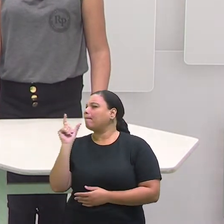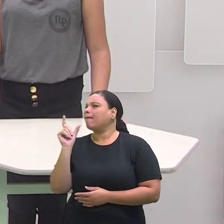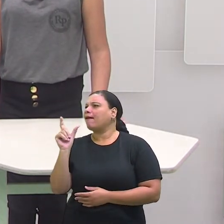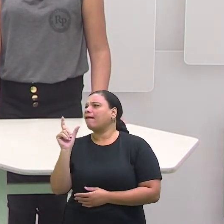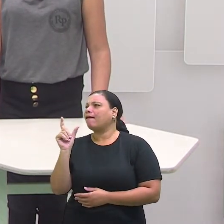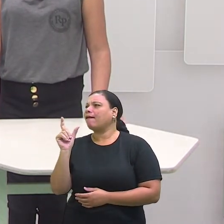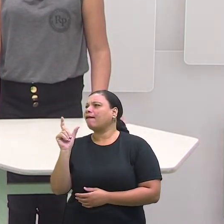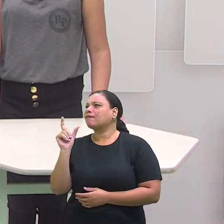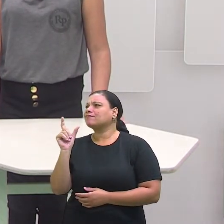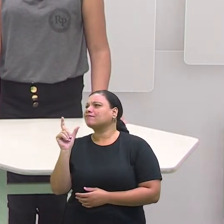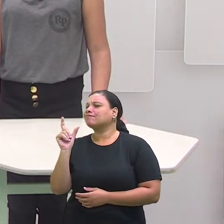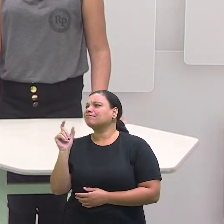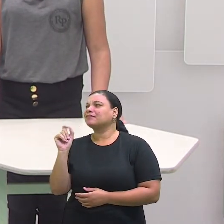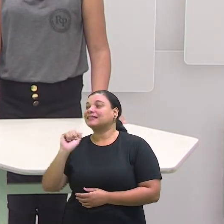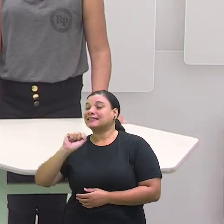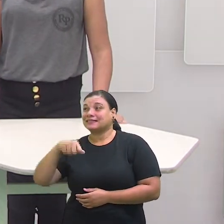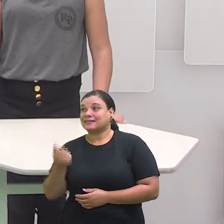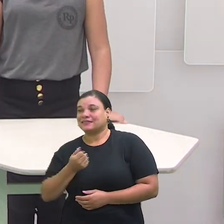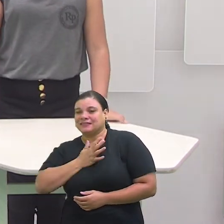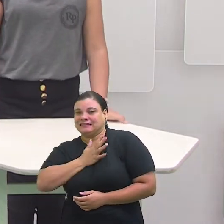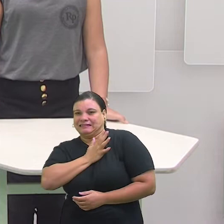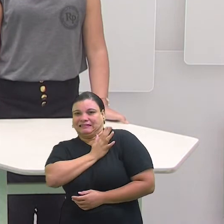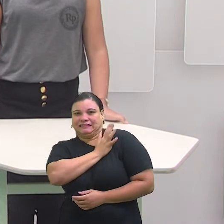é horríveis.